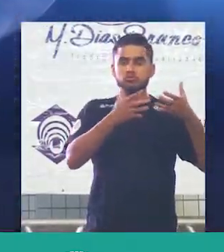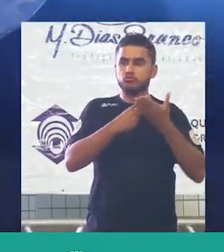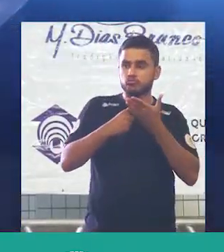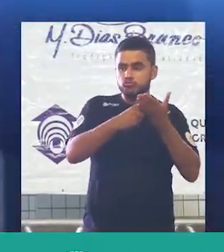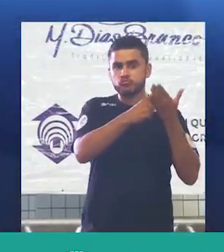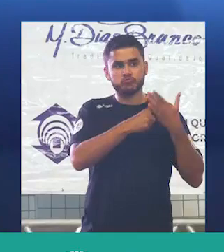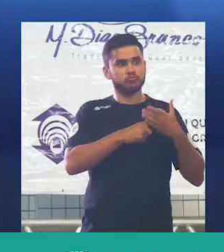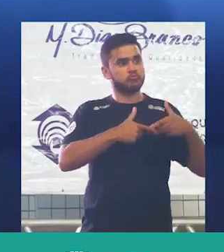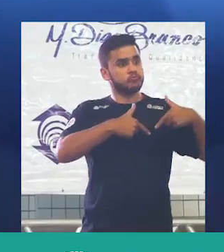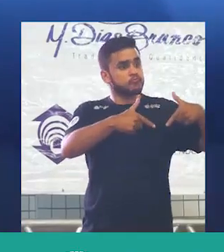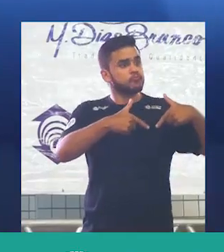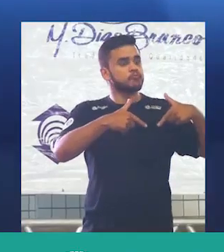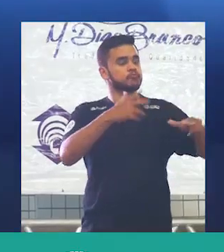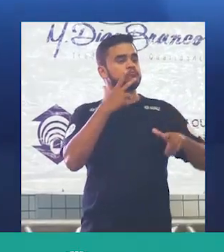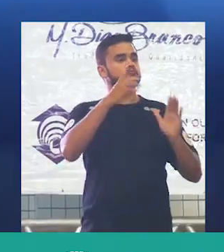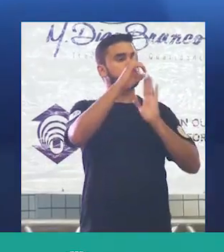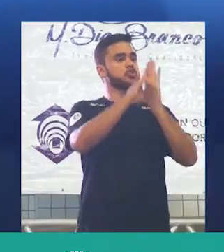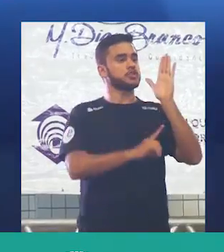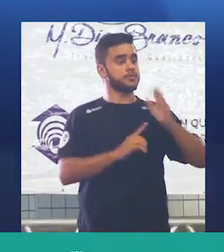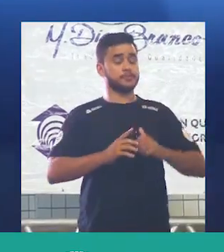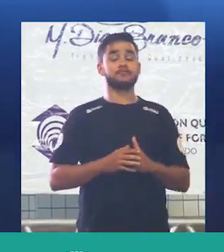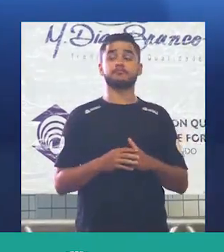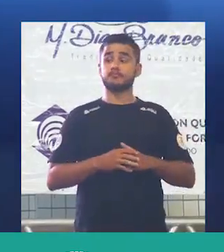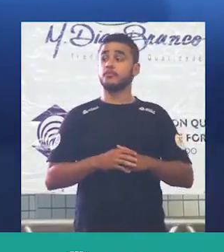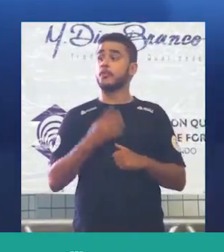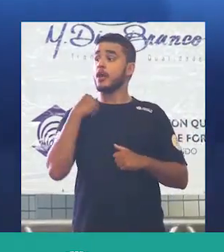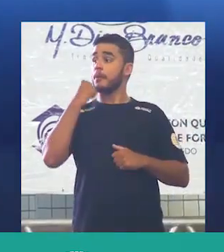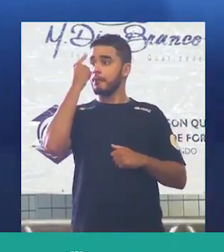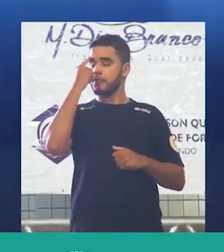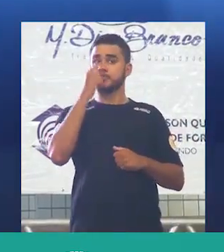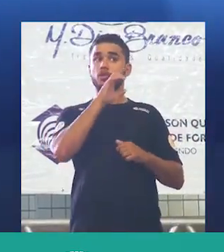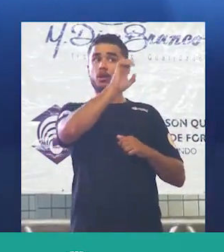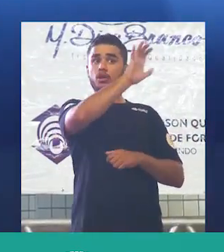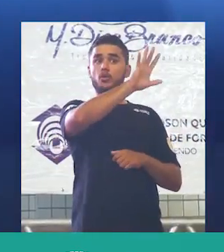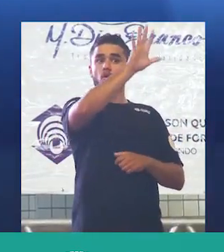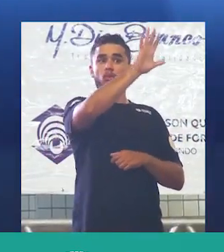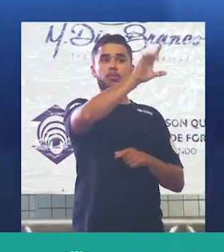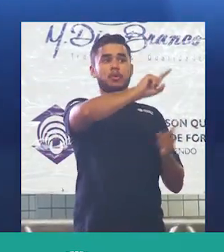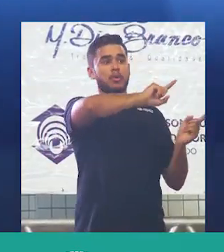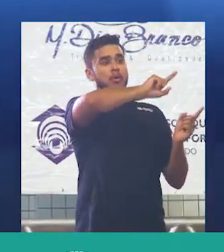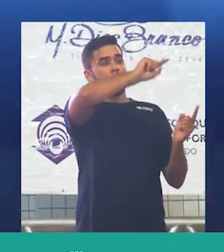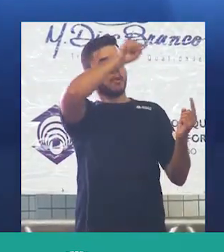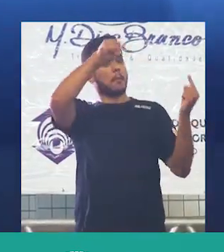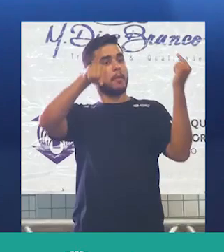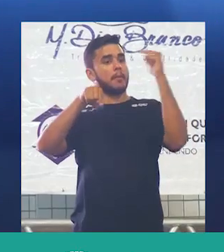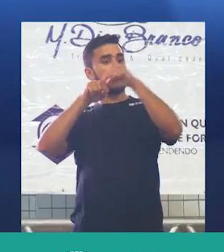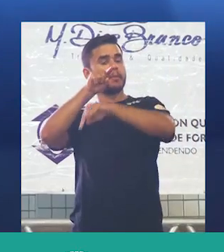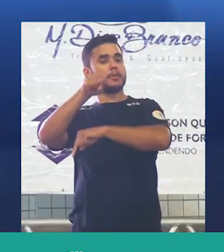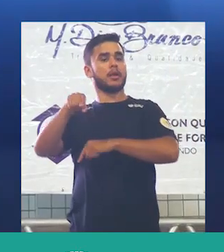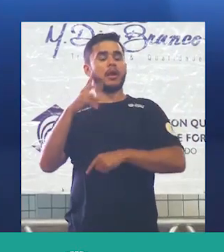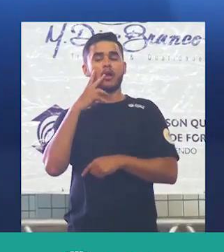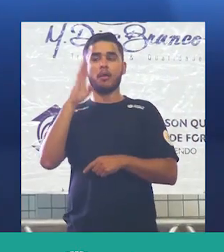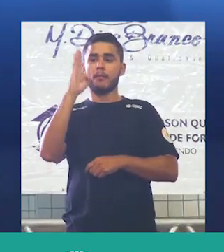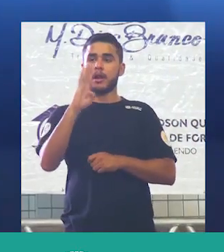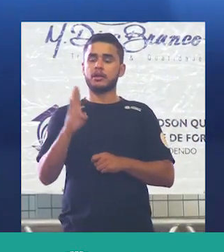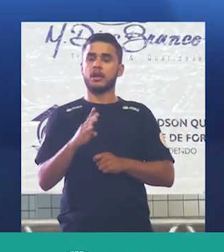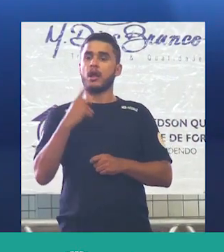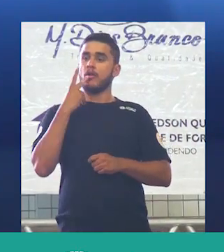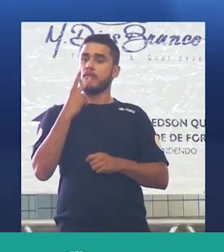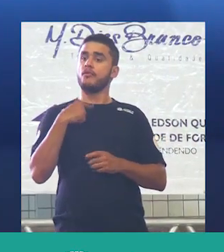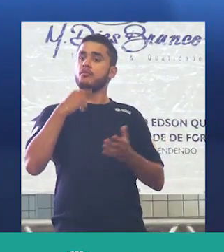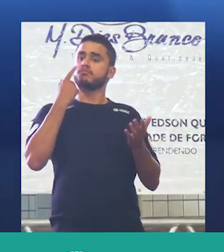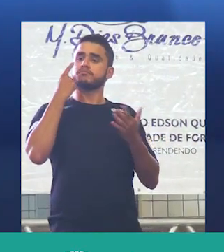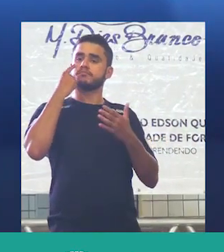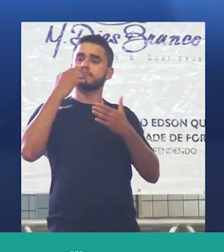dos europeus na luta por direitos. Então o cara já chegava da Europa, acostumado ao padrão de produção e aos